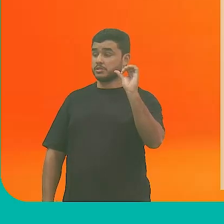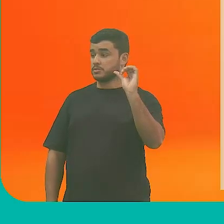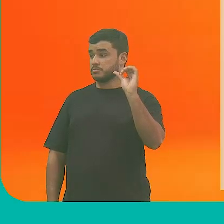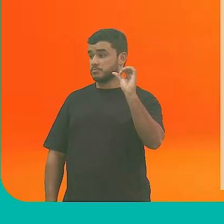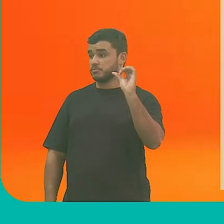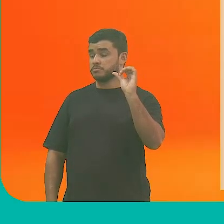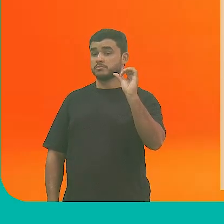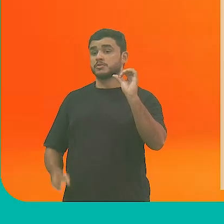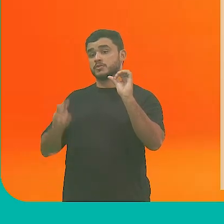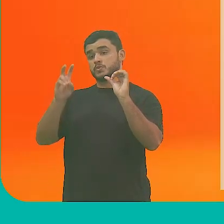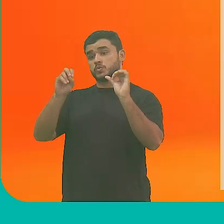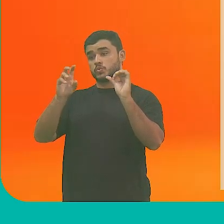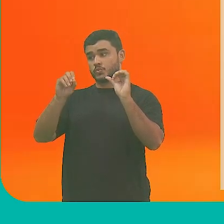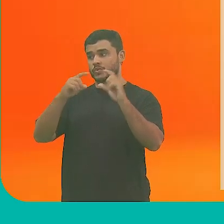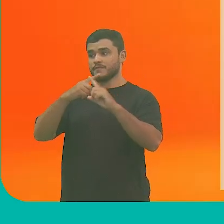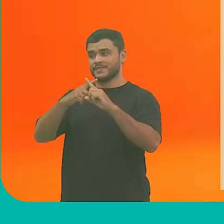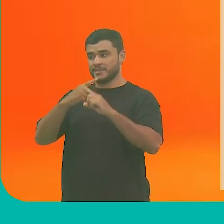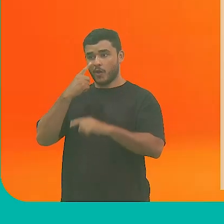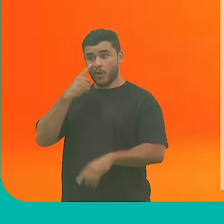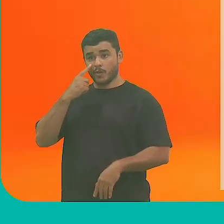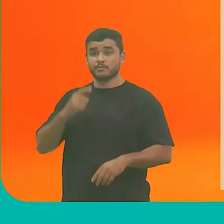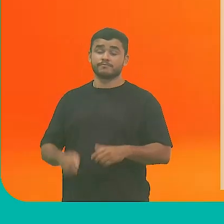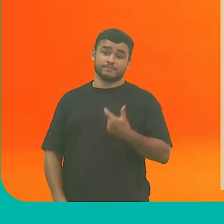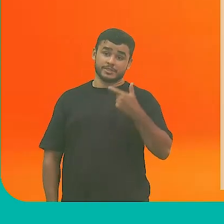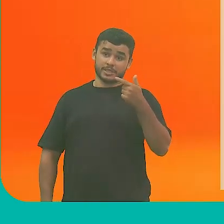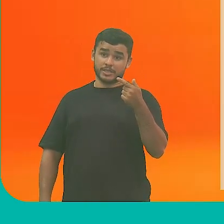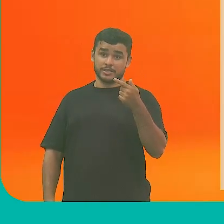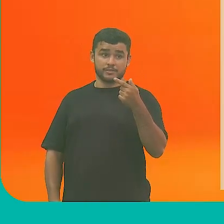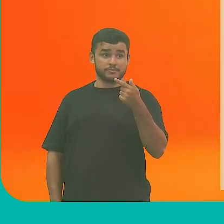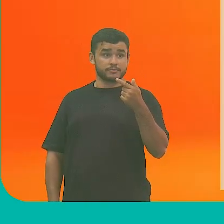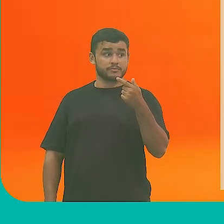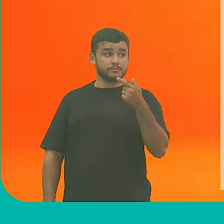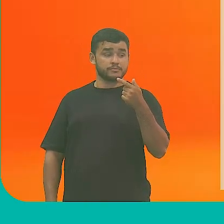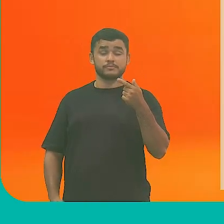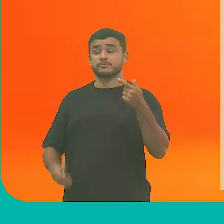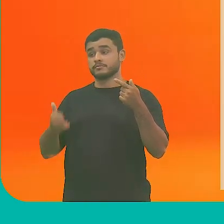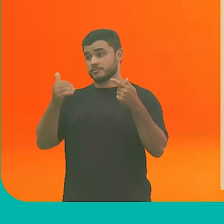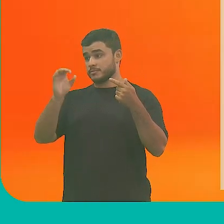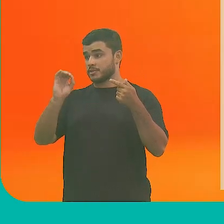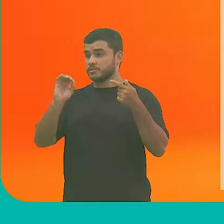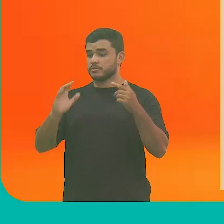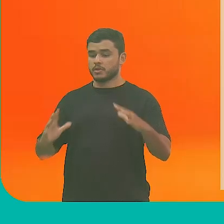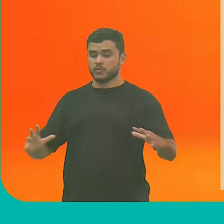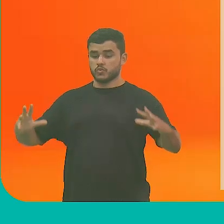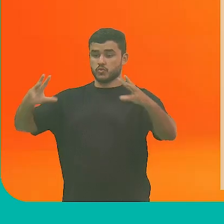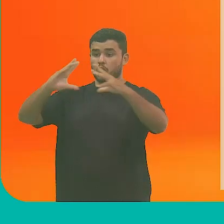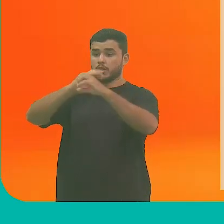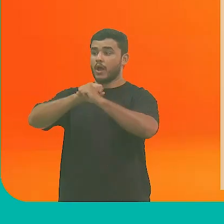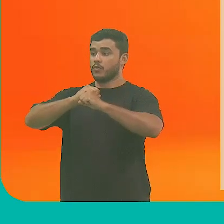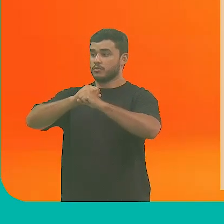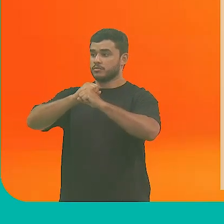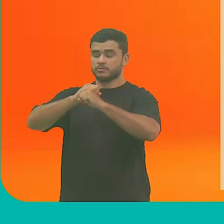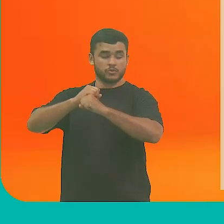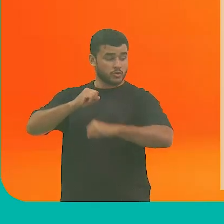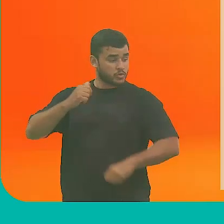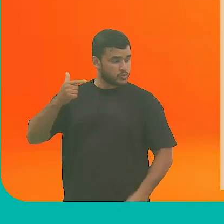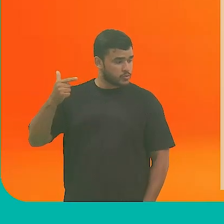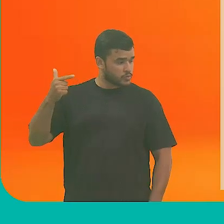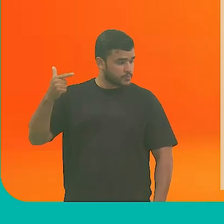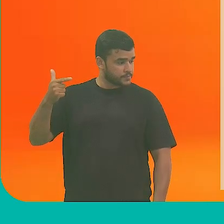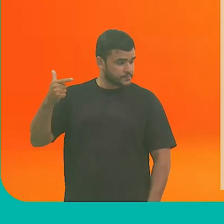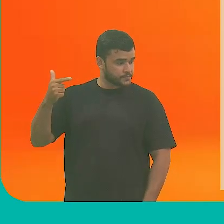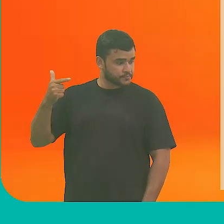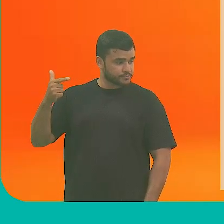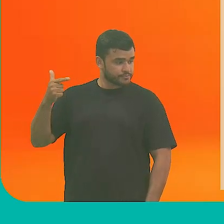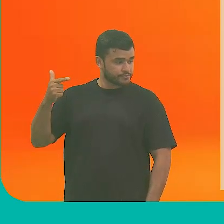57 viagens, 10. Dividido pelo total de motoristas. Ó. Então, para